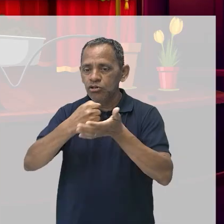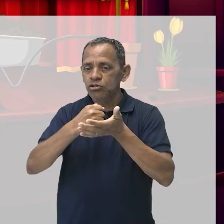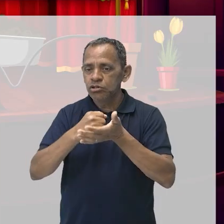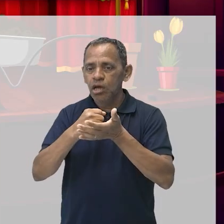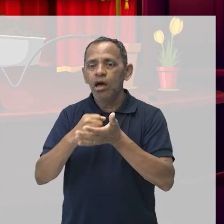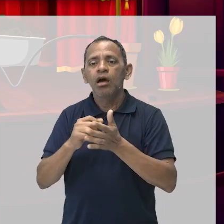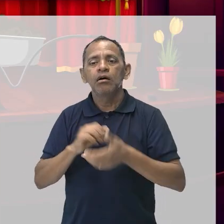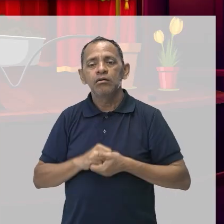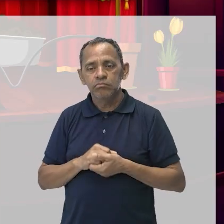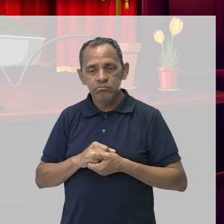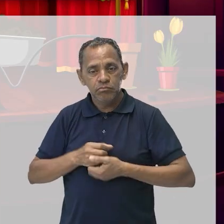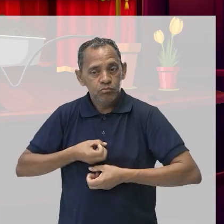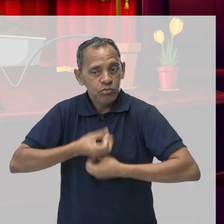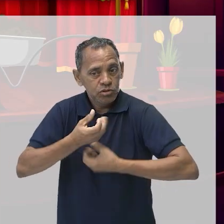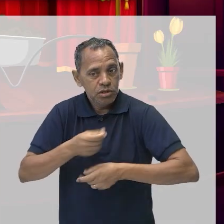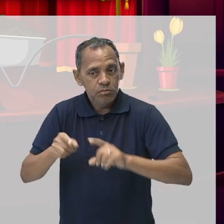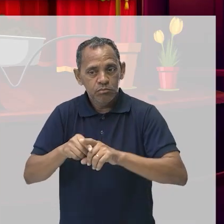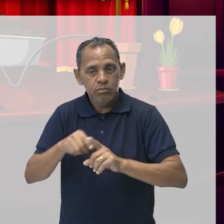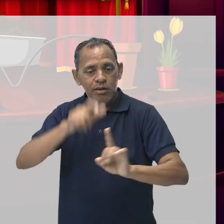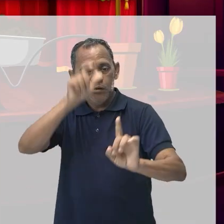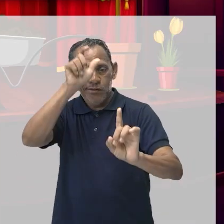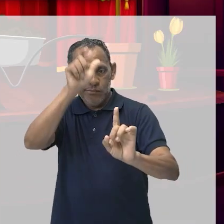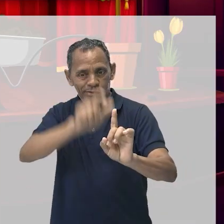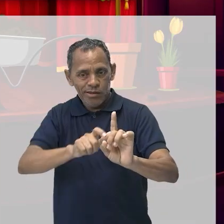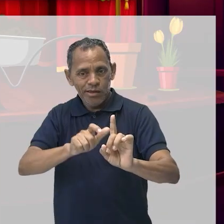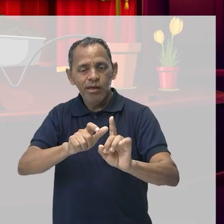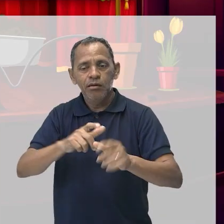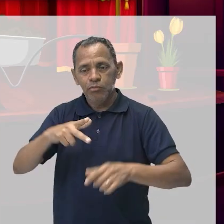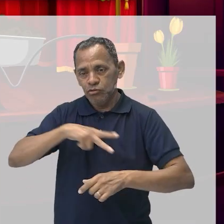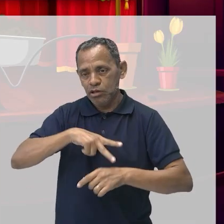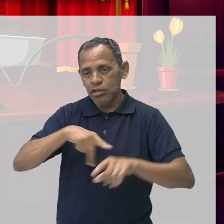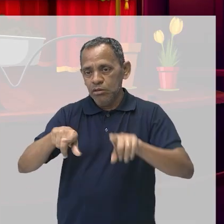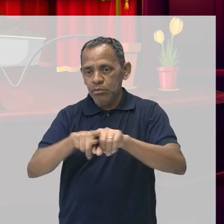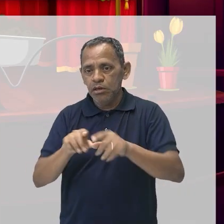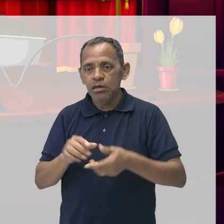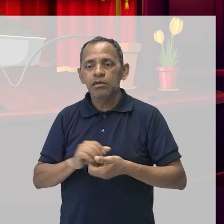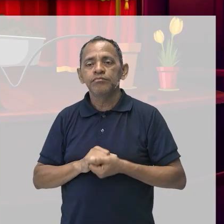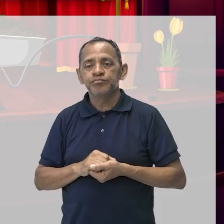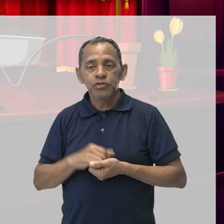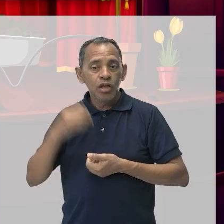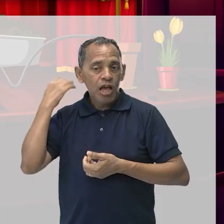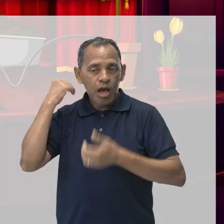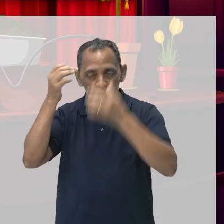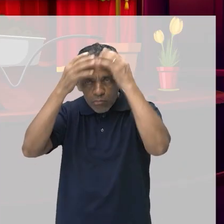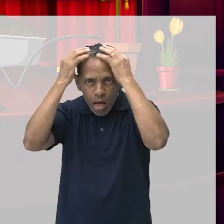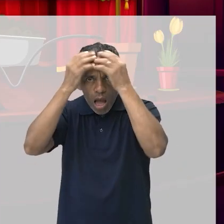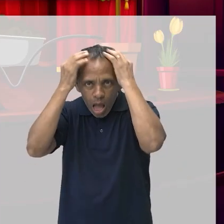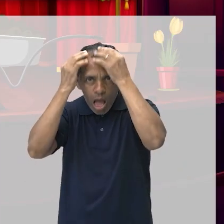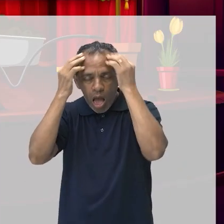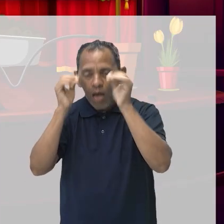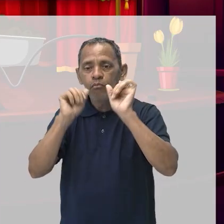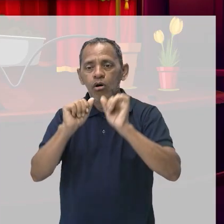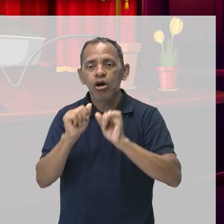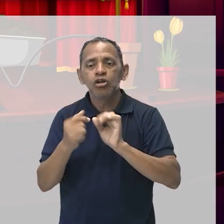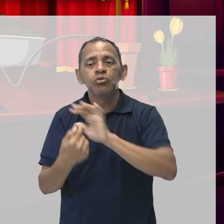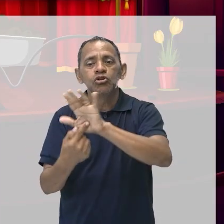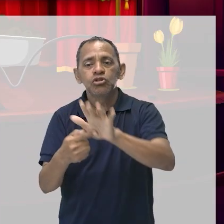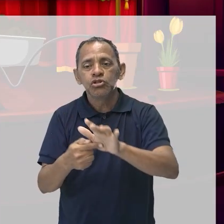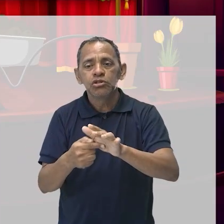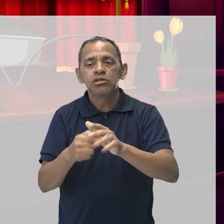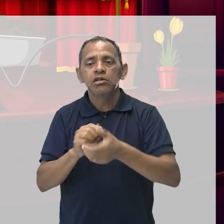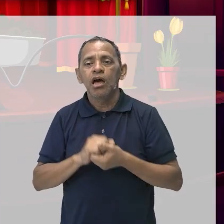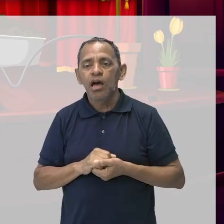sua personalidade. E aí, o exemplo, cabelos desarrumados podem indicar descuido